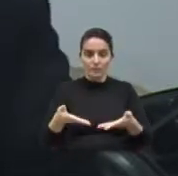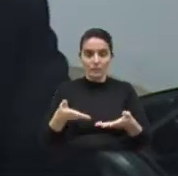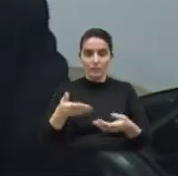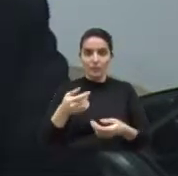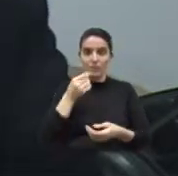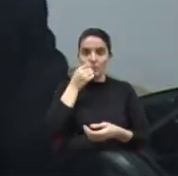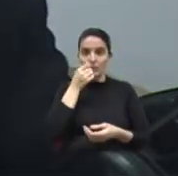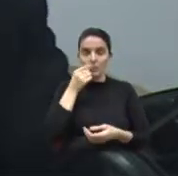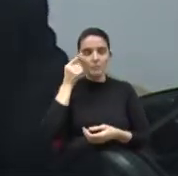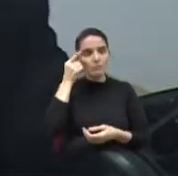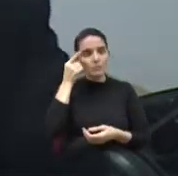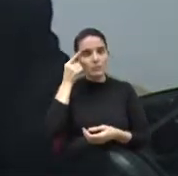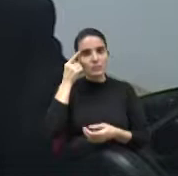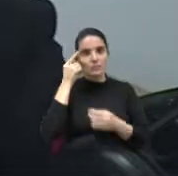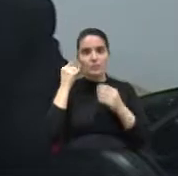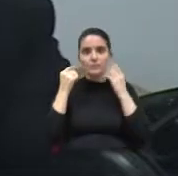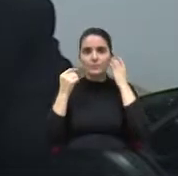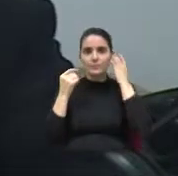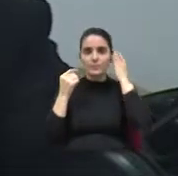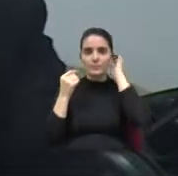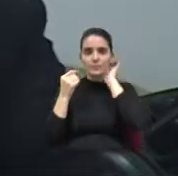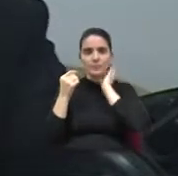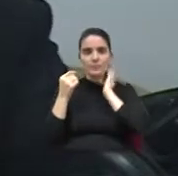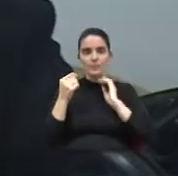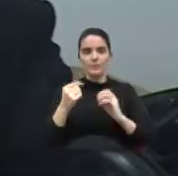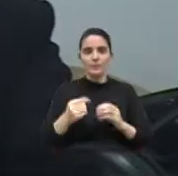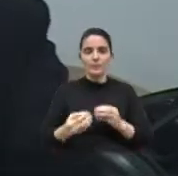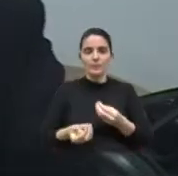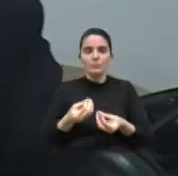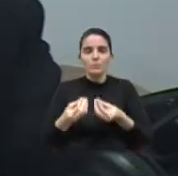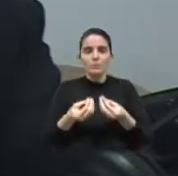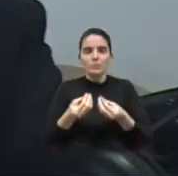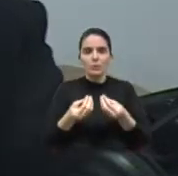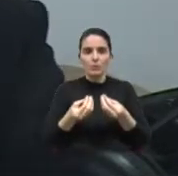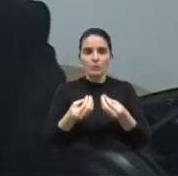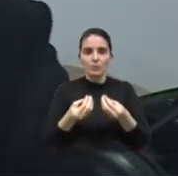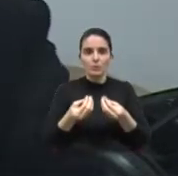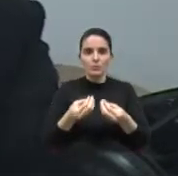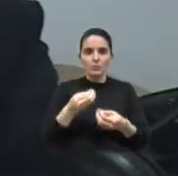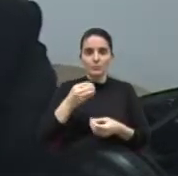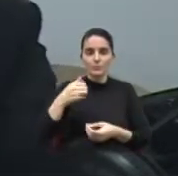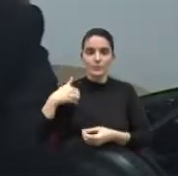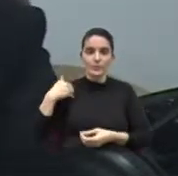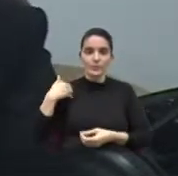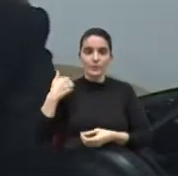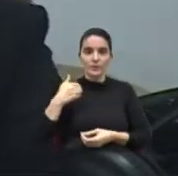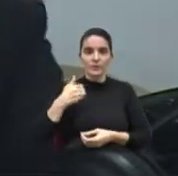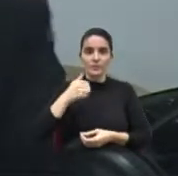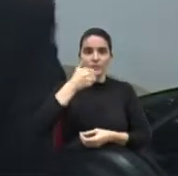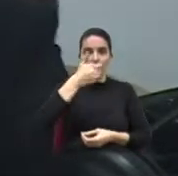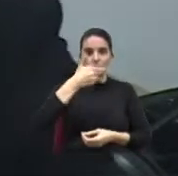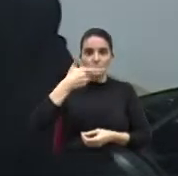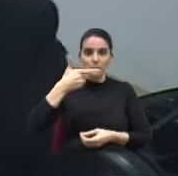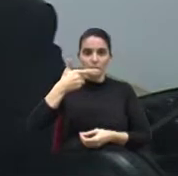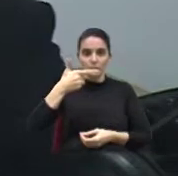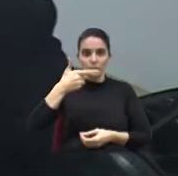vereador Sidney, com relação à formação da criança com 12 anos, com 12 meses,